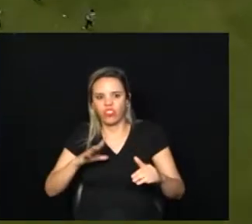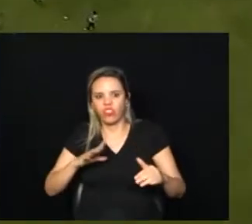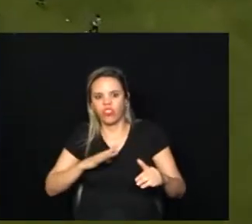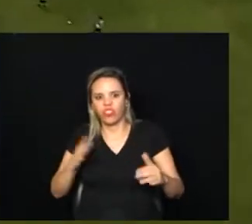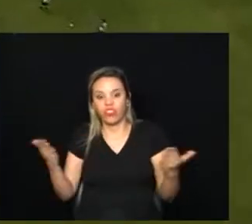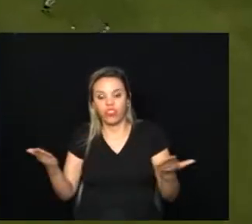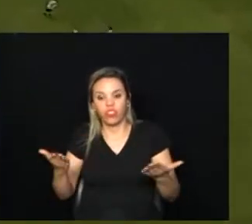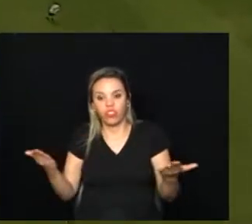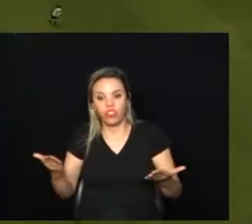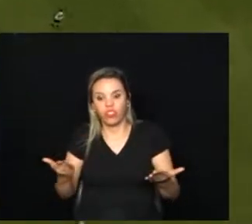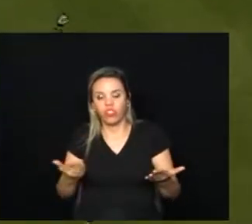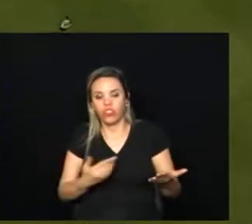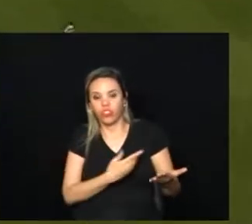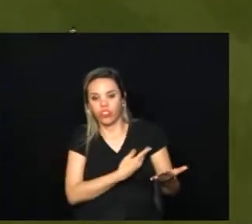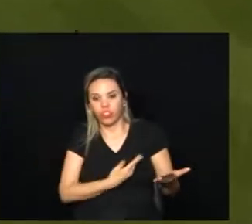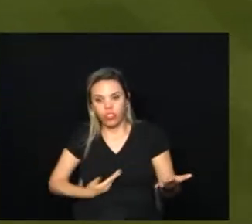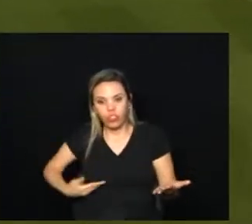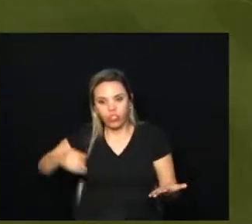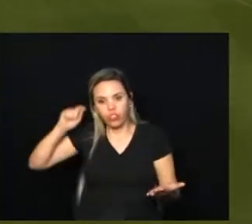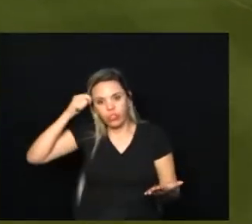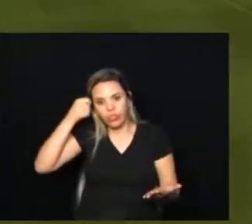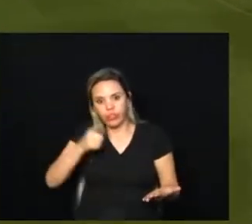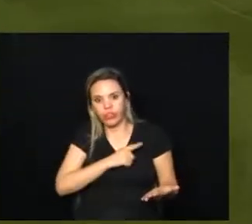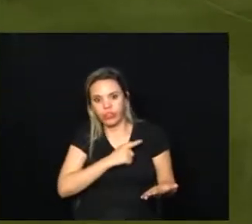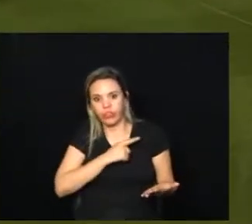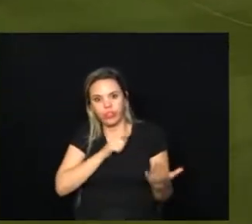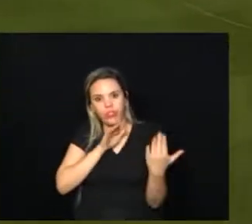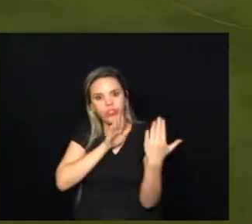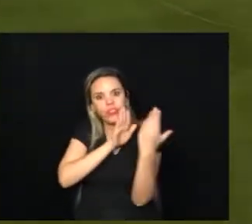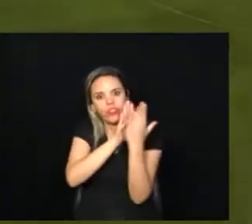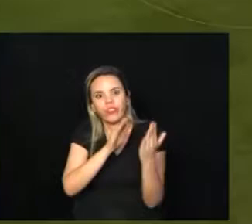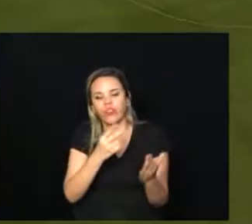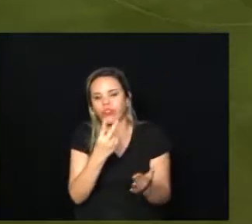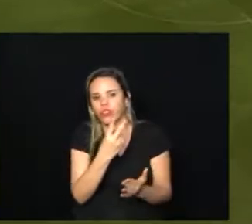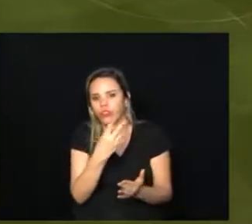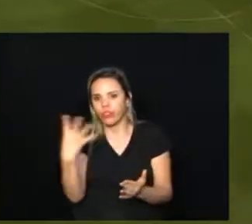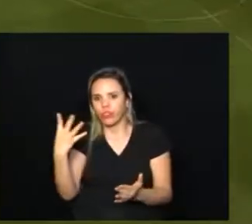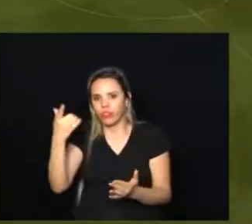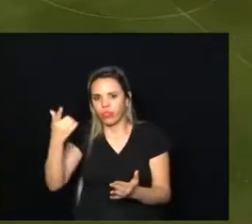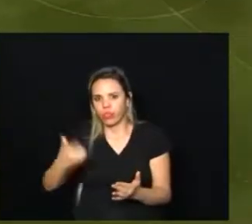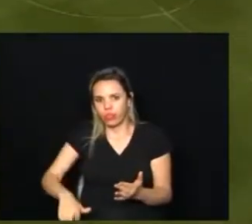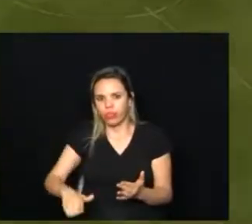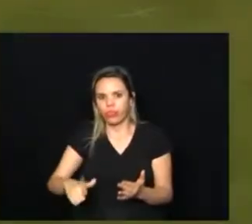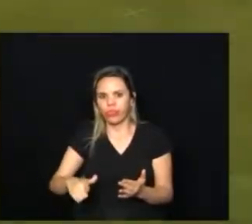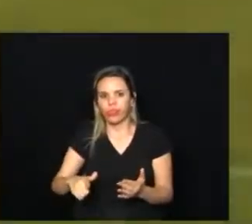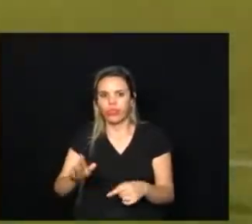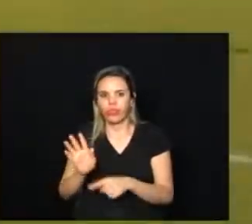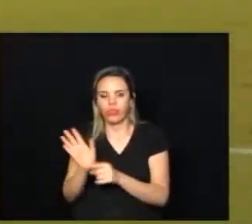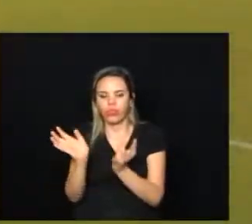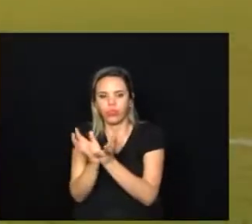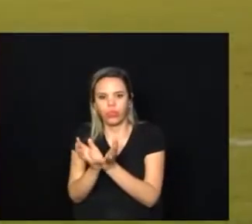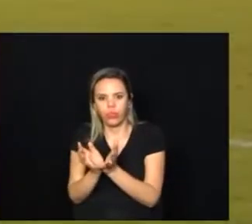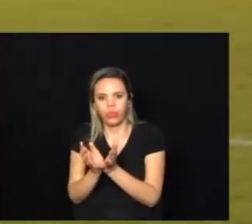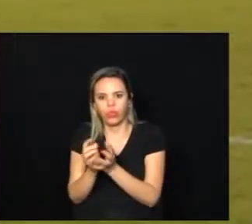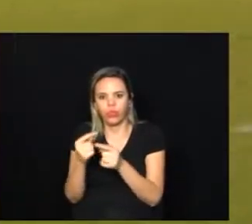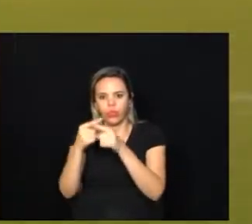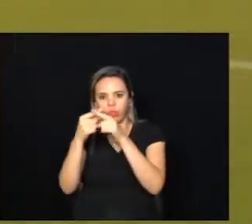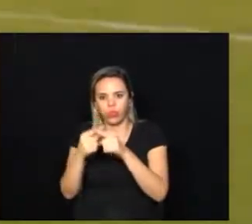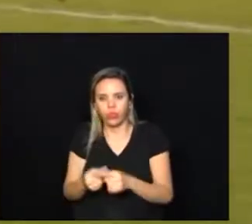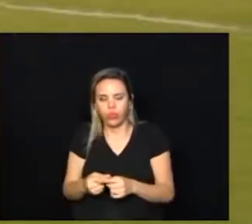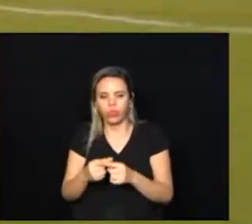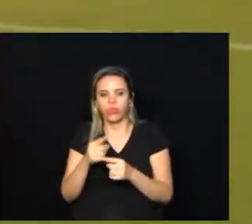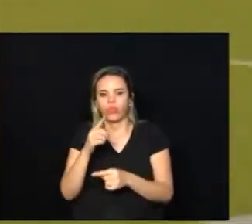É hoje, Ponte Preta e Guarani se enfrentam pela 24ª rodada da Série B. É o derby de